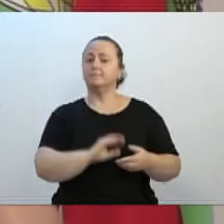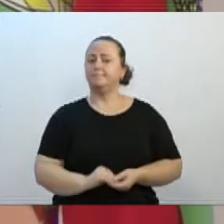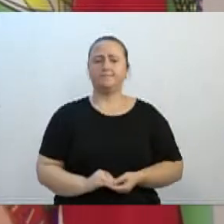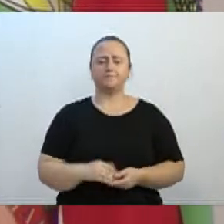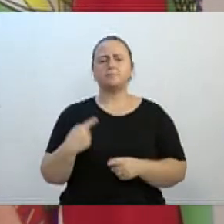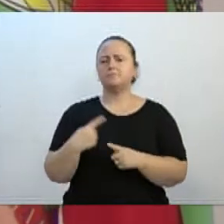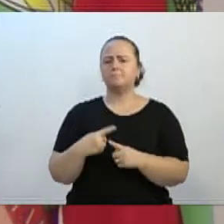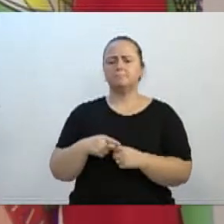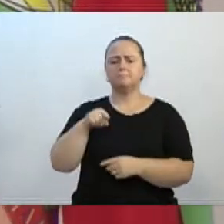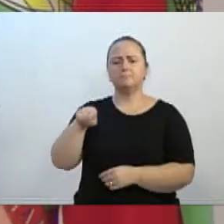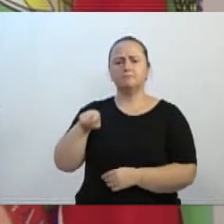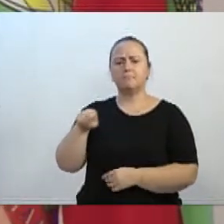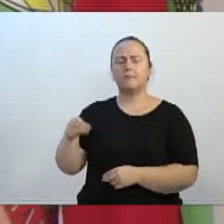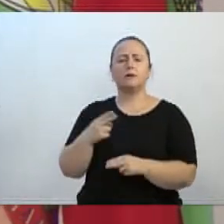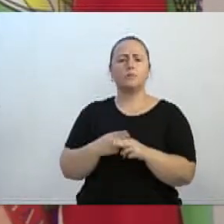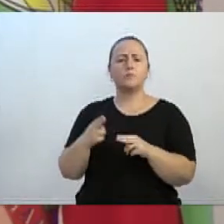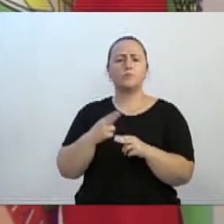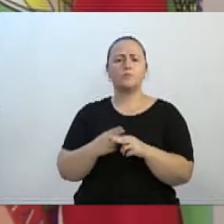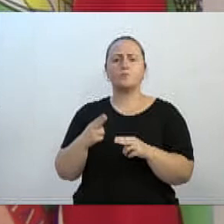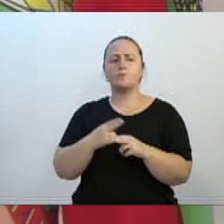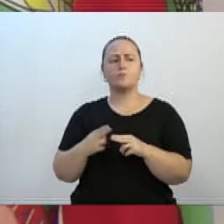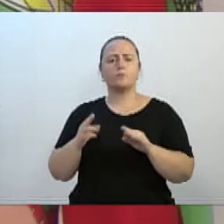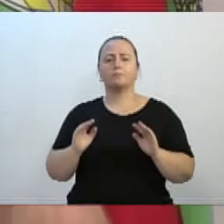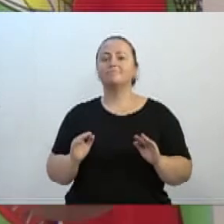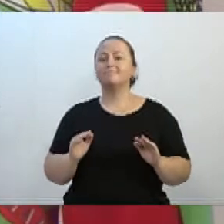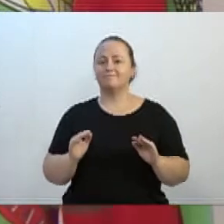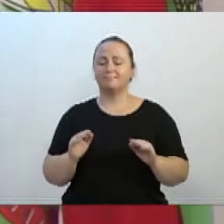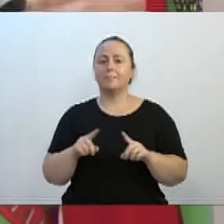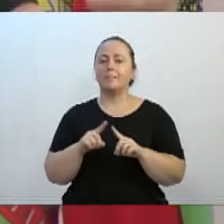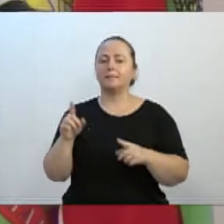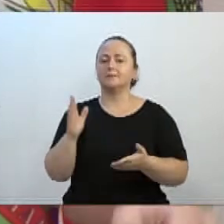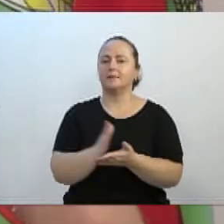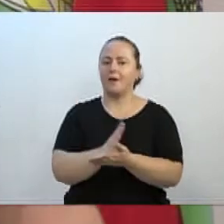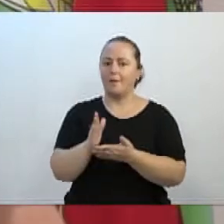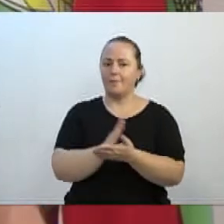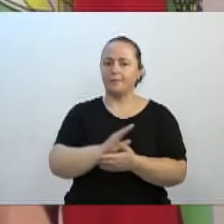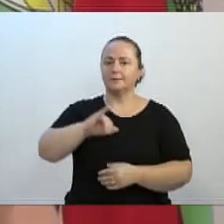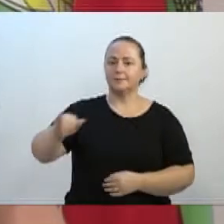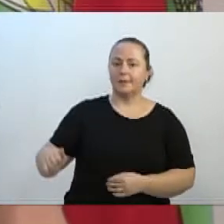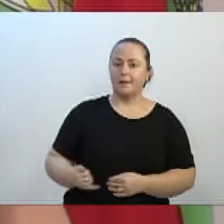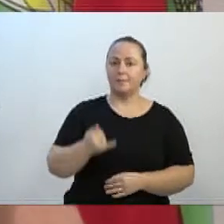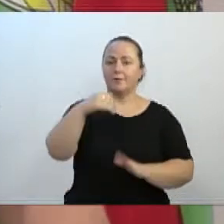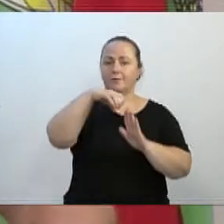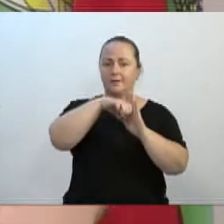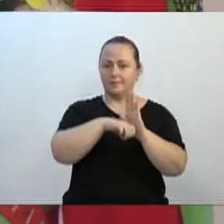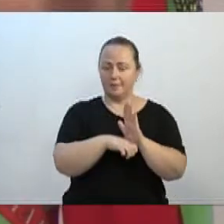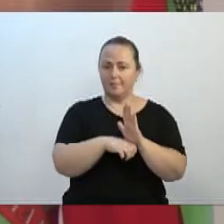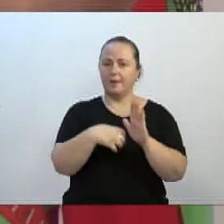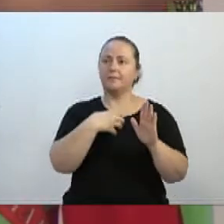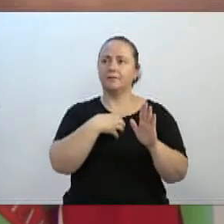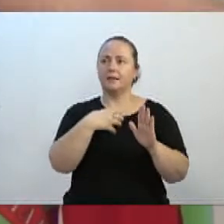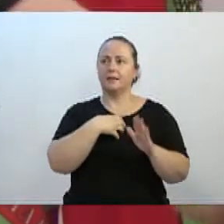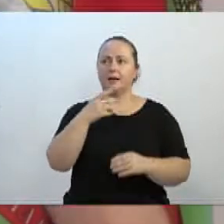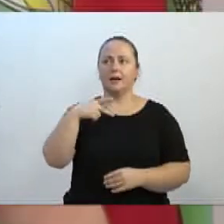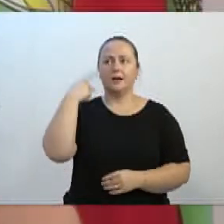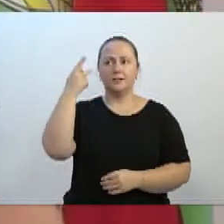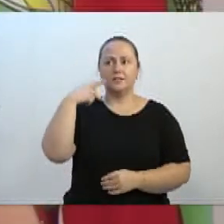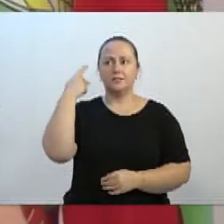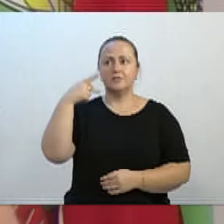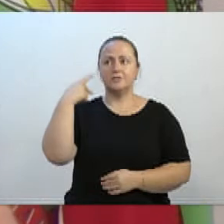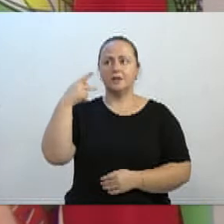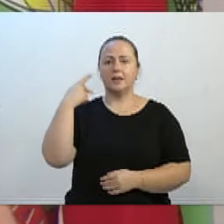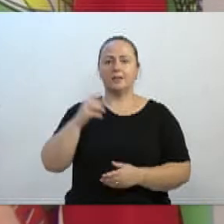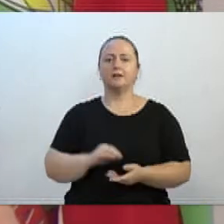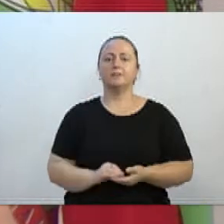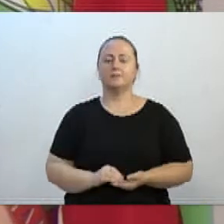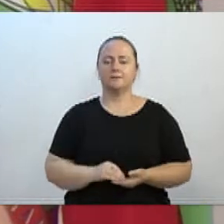discreta. E tem muitas pessoas que acabam usando o recurso emenda parlamentar de uma maneira política. Adquire um